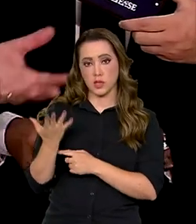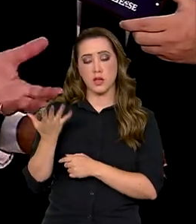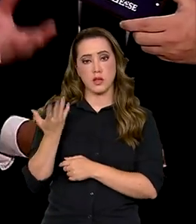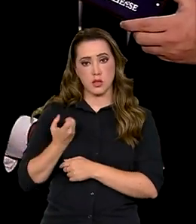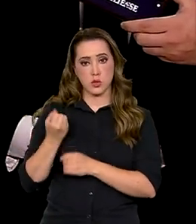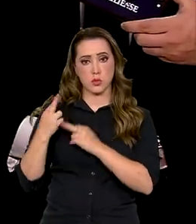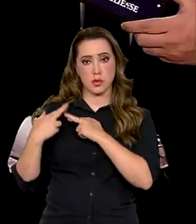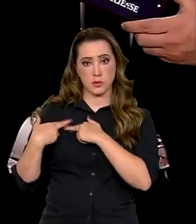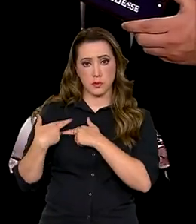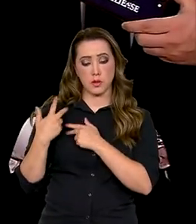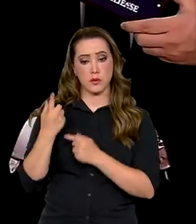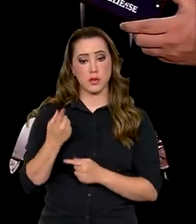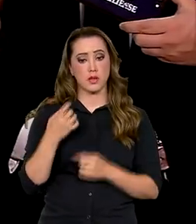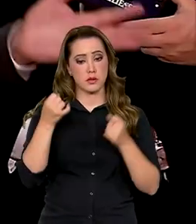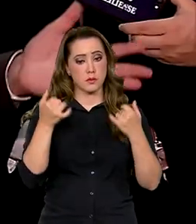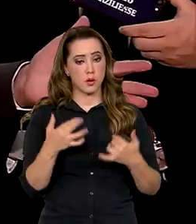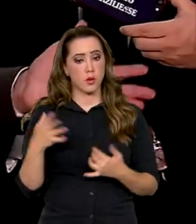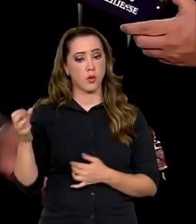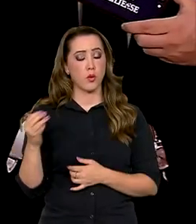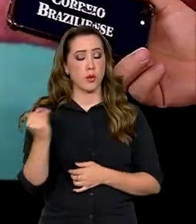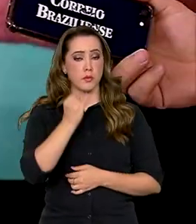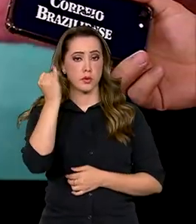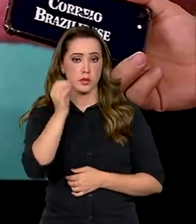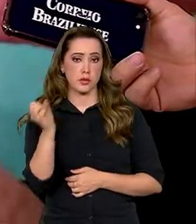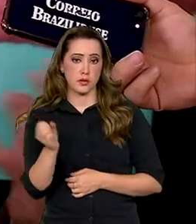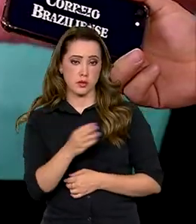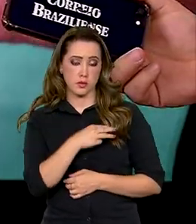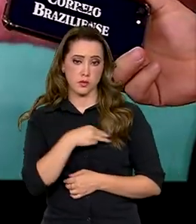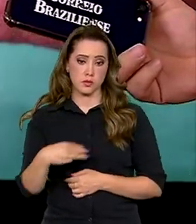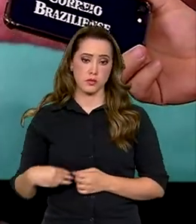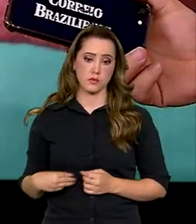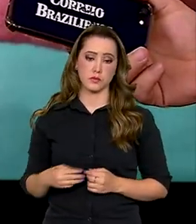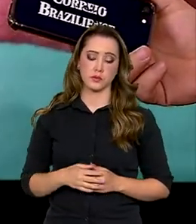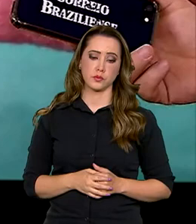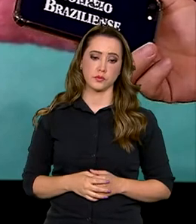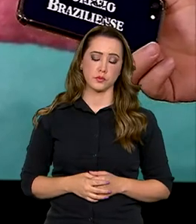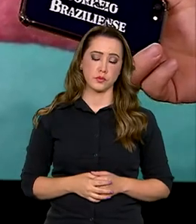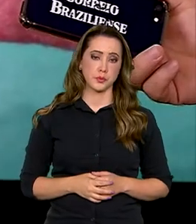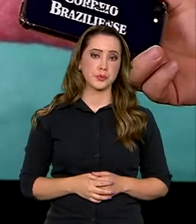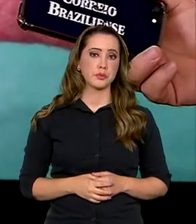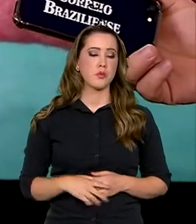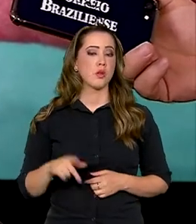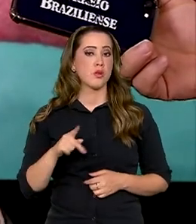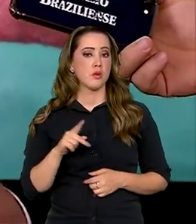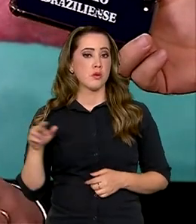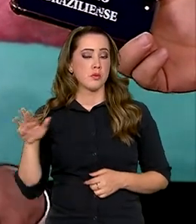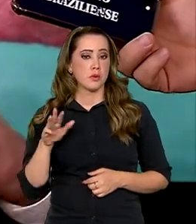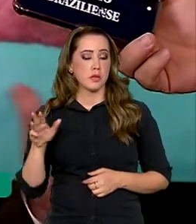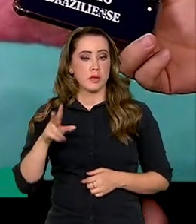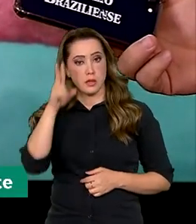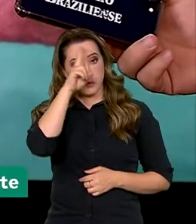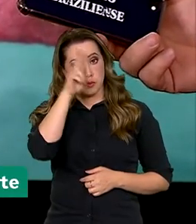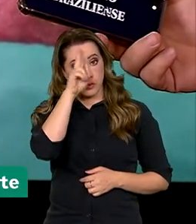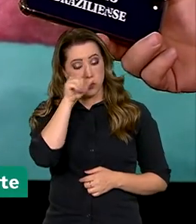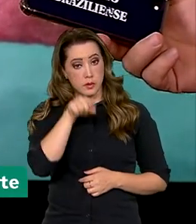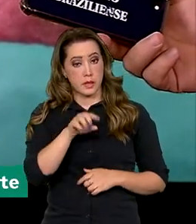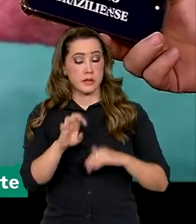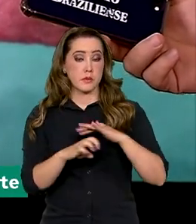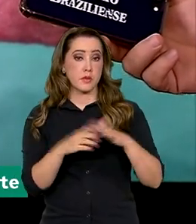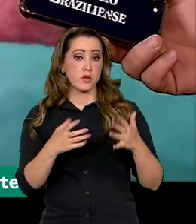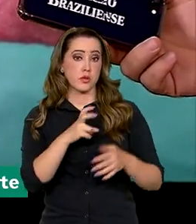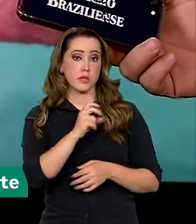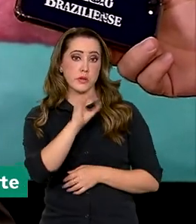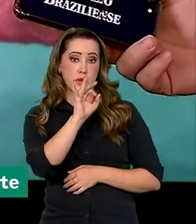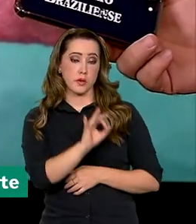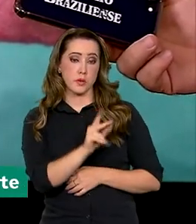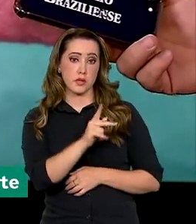França destacou a importância do novo ministério. O presidente relembrou que essas empresas hoje têm mais de 50% do PIB, que